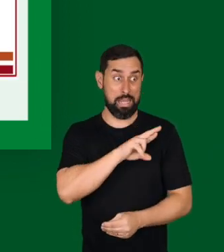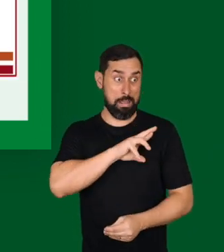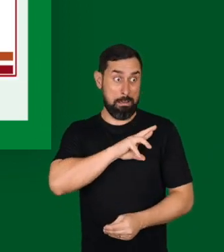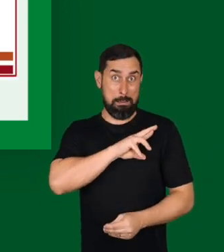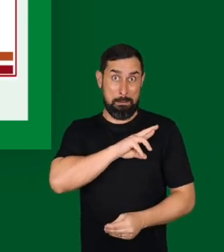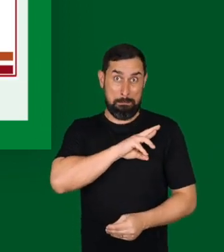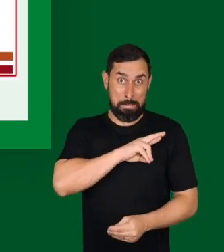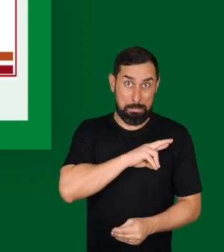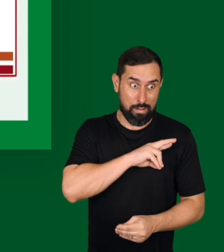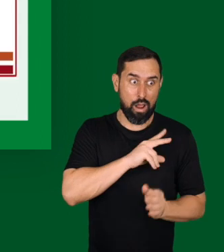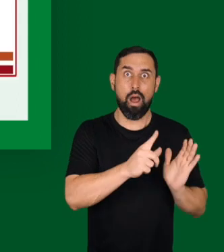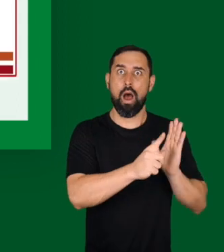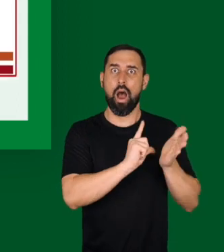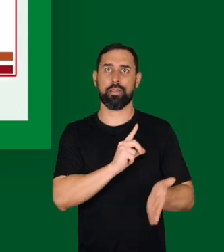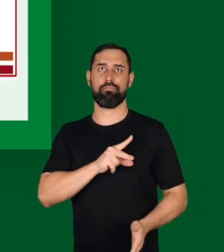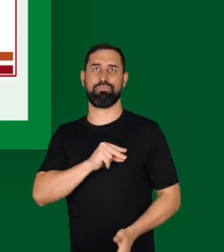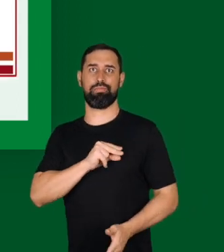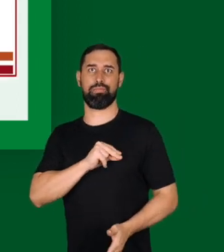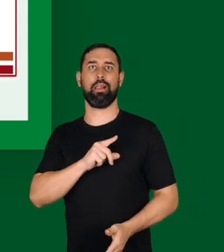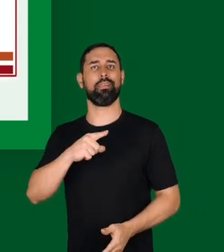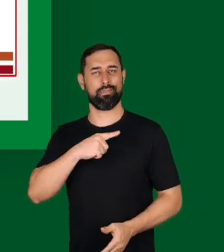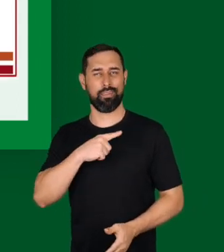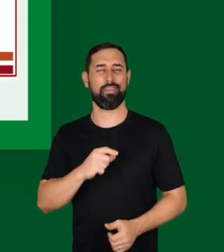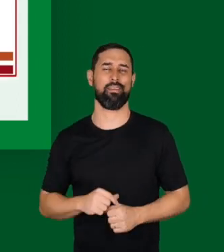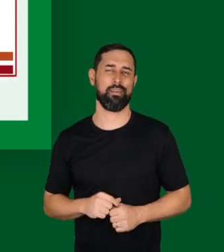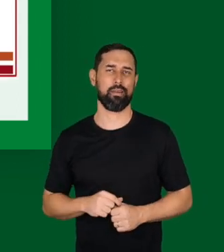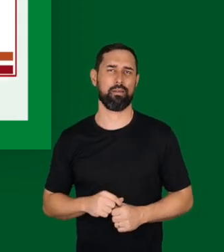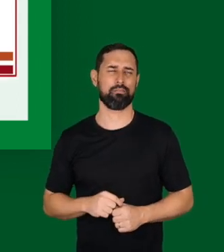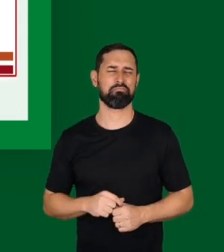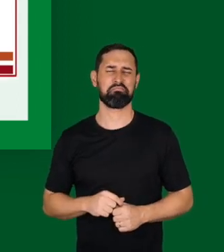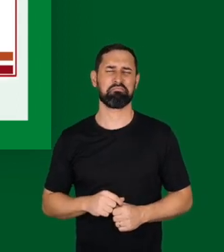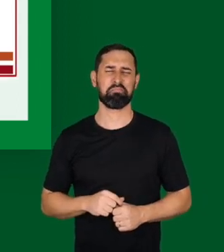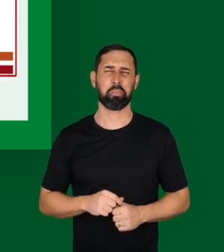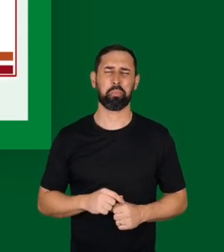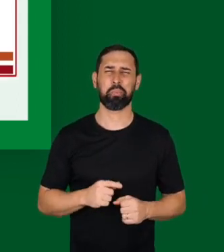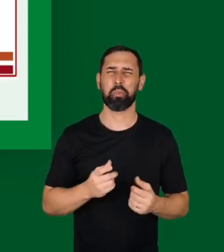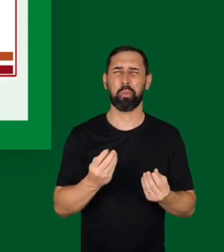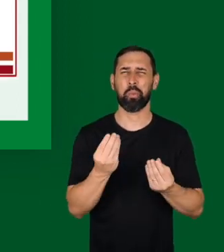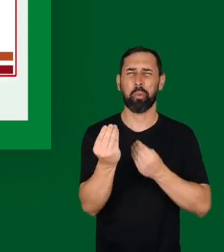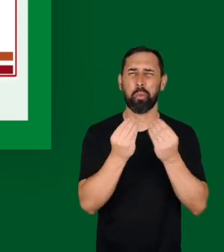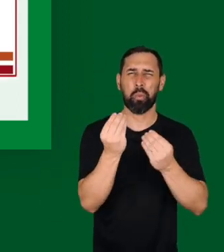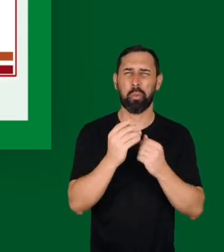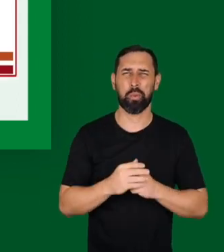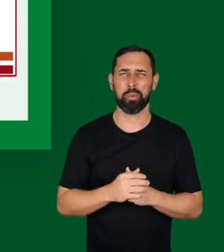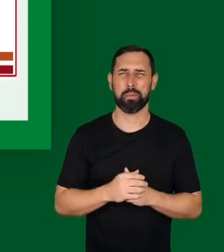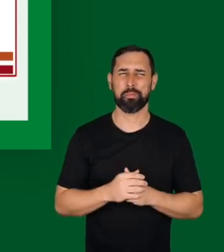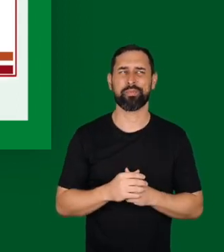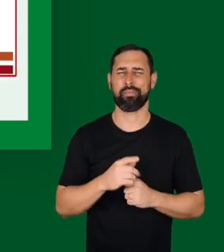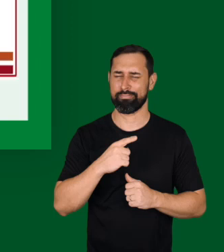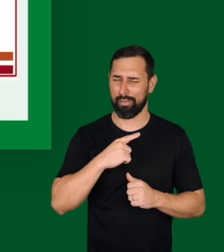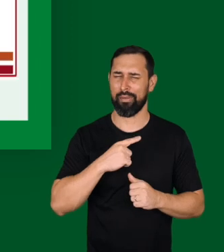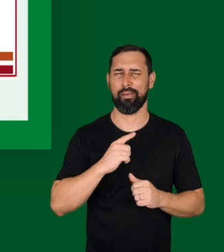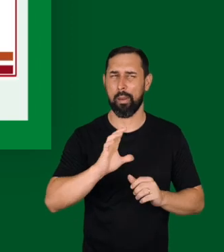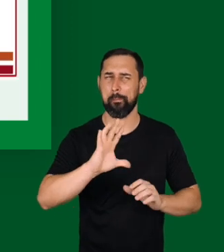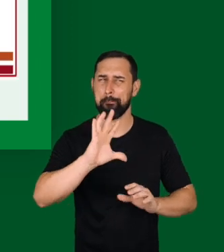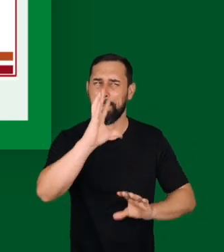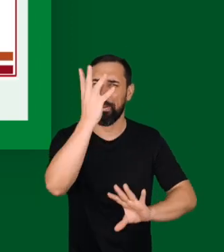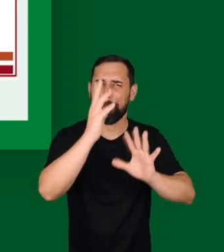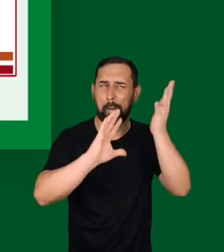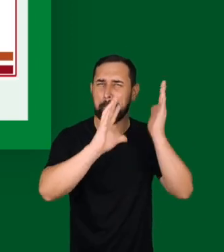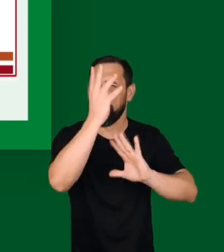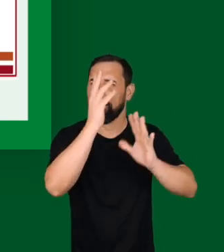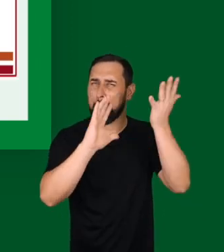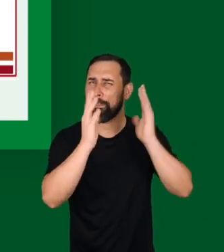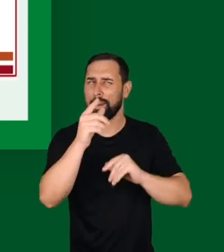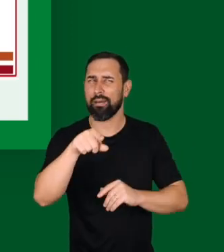pediátrica. Então, ele é um ritmo geralmente que ocorre antes que a criança para,